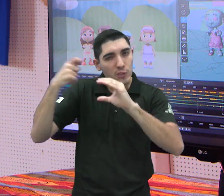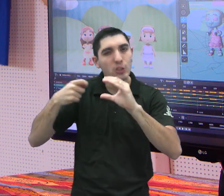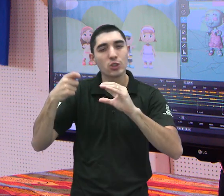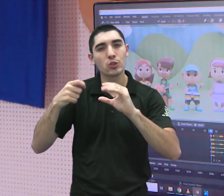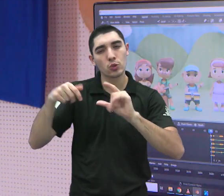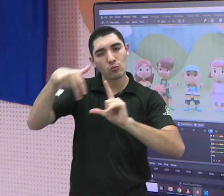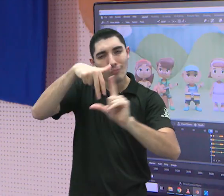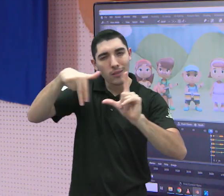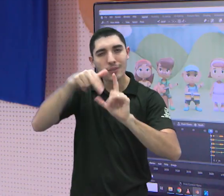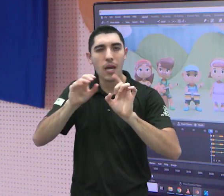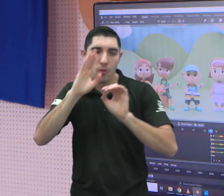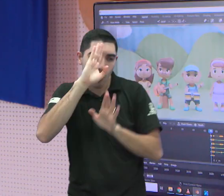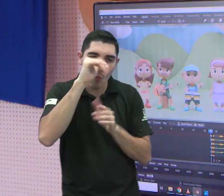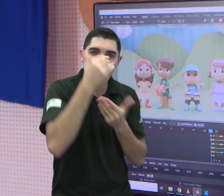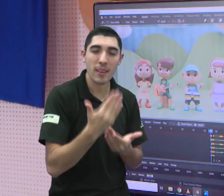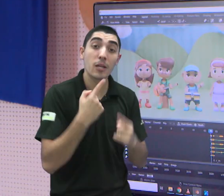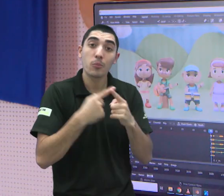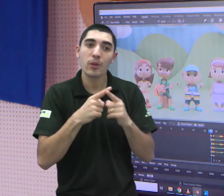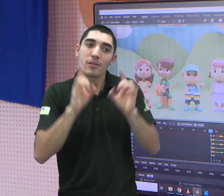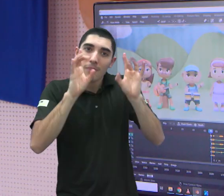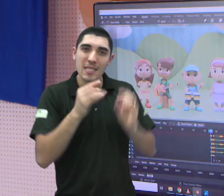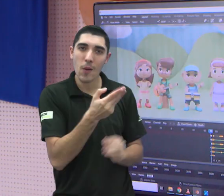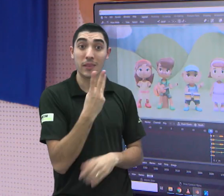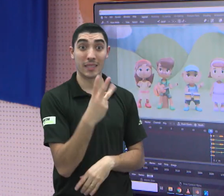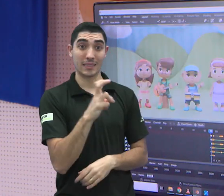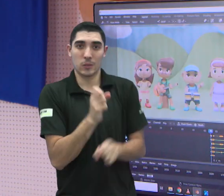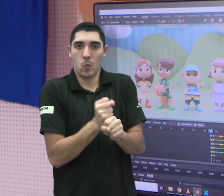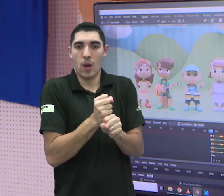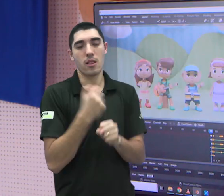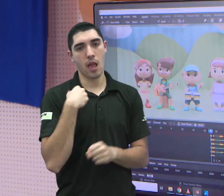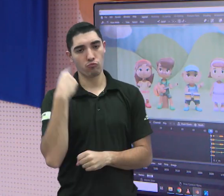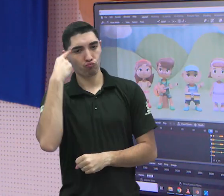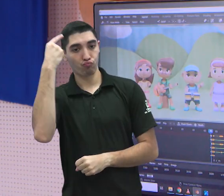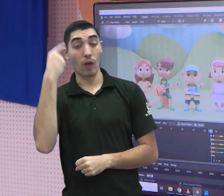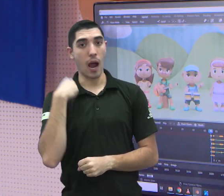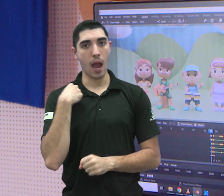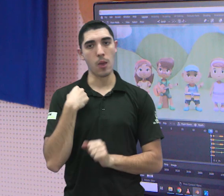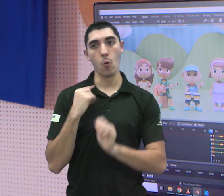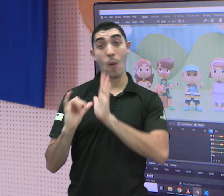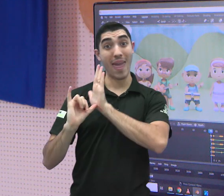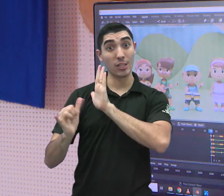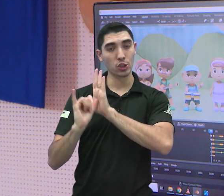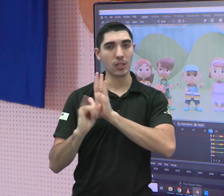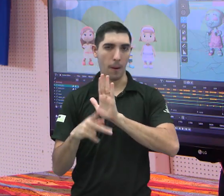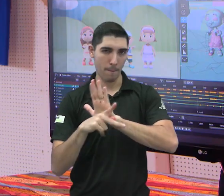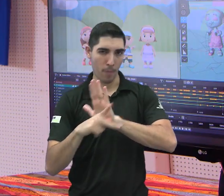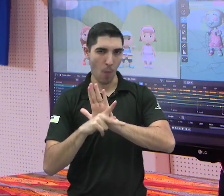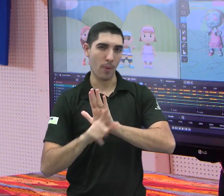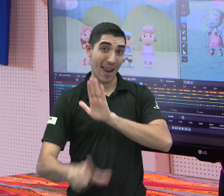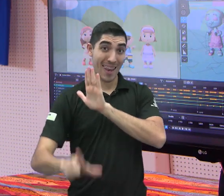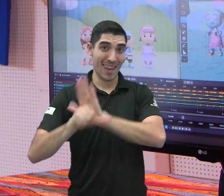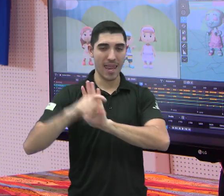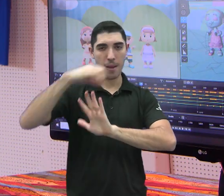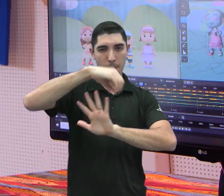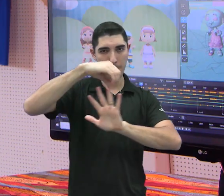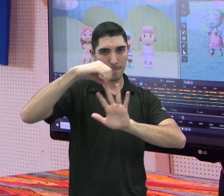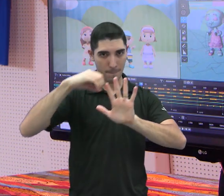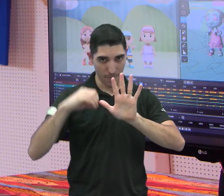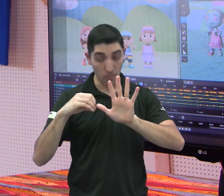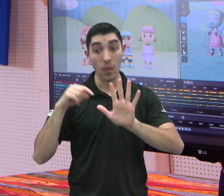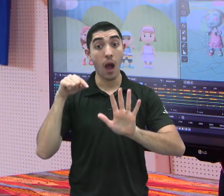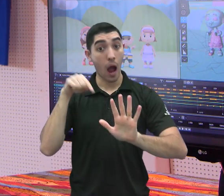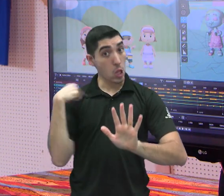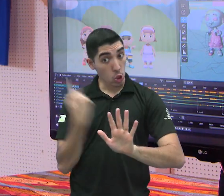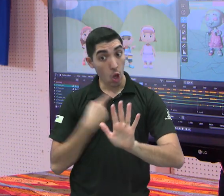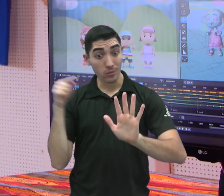Bola de Meia. Para conseguir viabilizar isso, eu escrevi um edital na Lei Paulo Gustavo, tendo o projeto aprovado, que já é uma